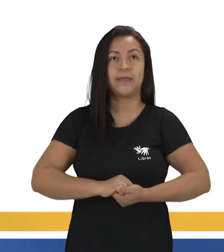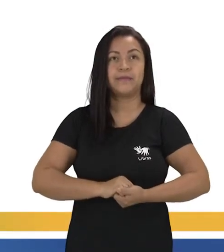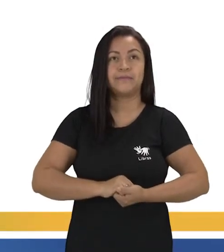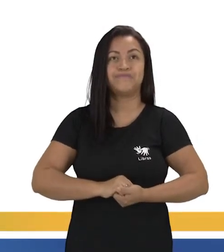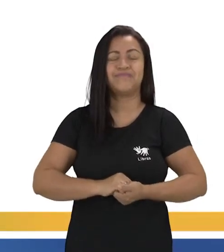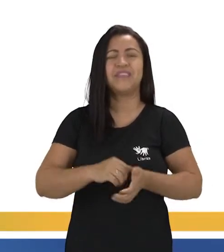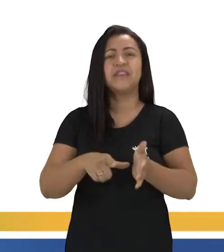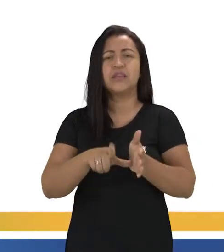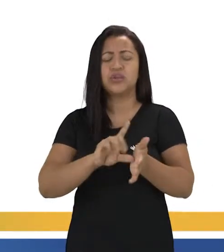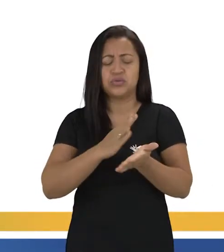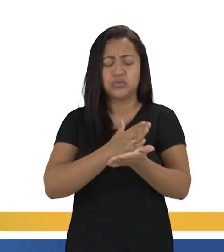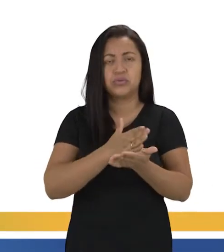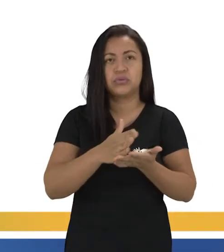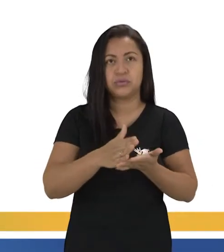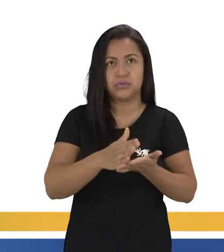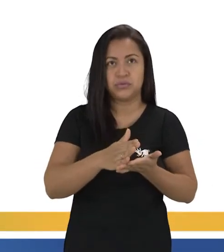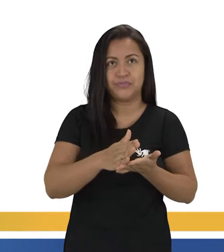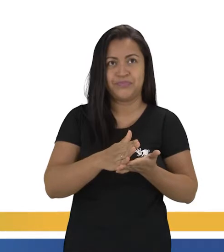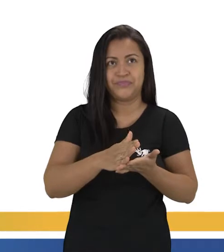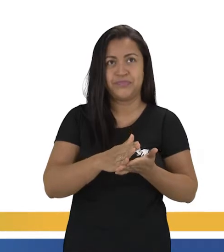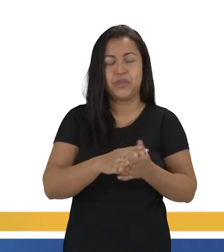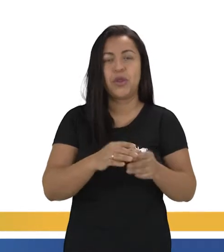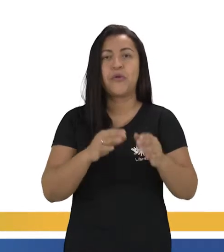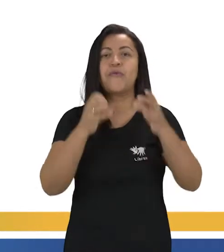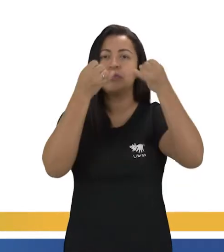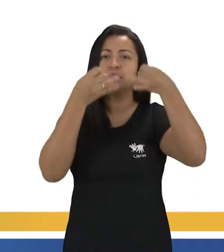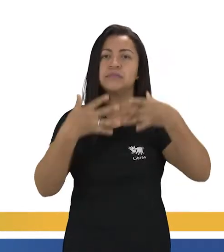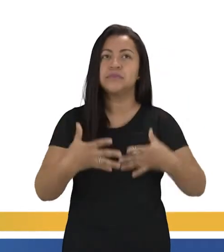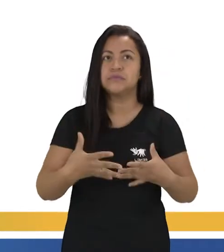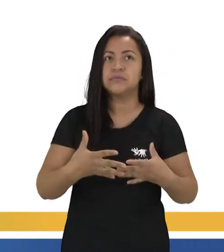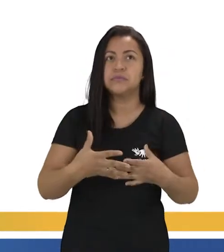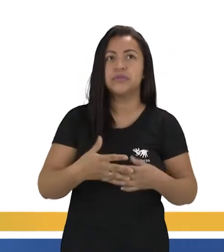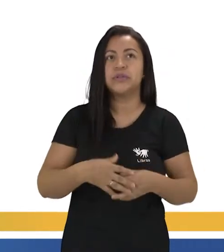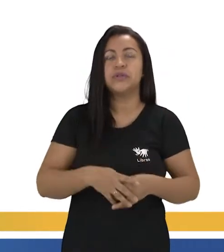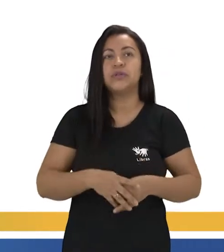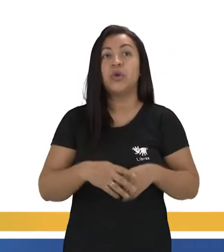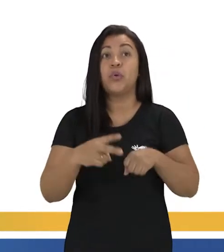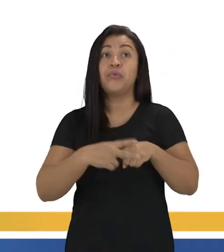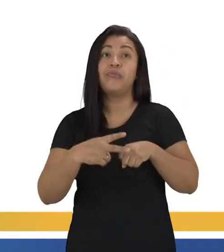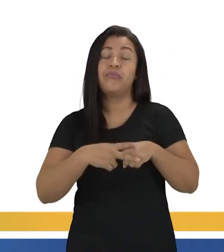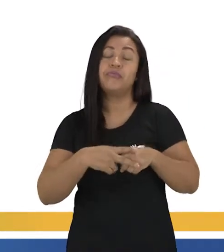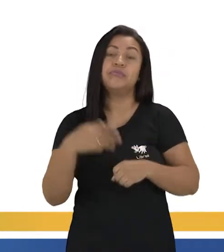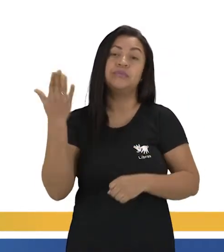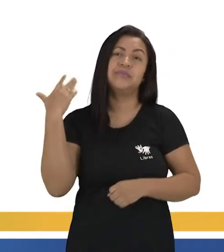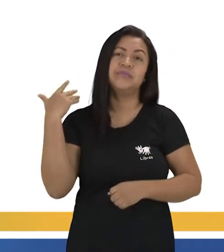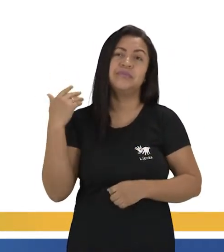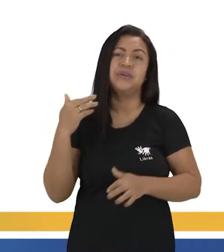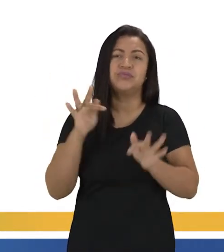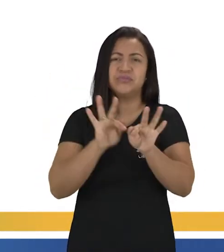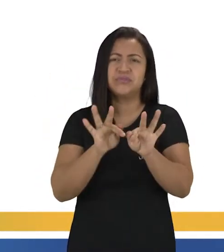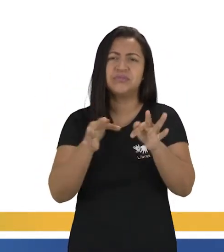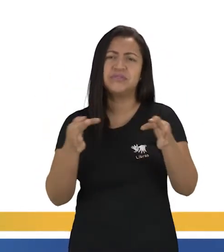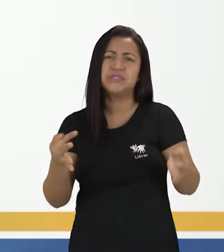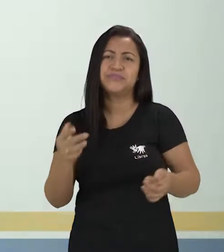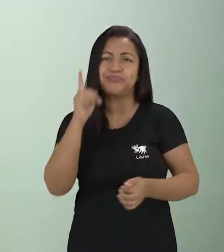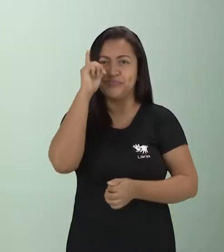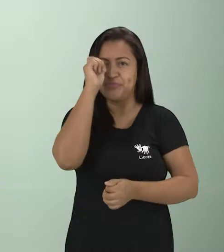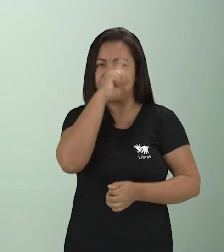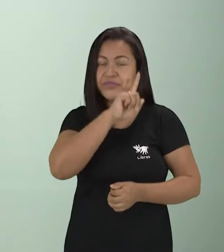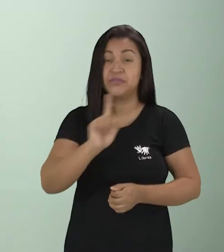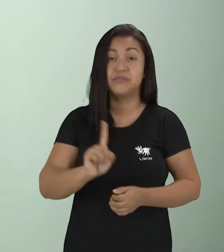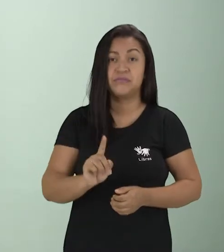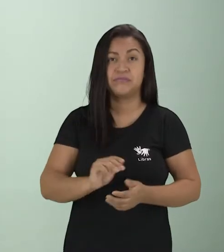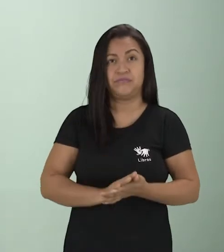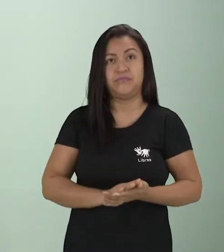Antes de começar, o past perfect é um tempo verbal bem simples, não é muito complexo comparado